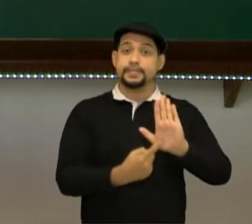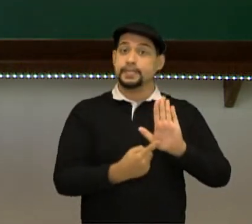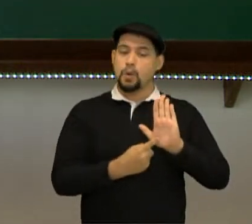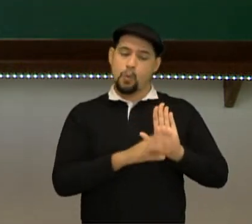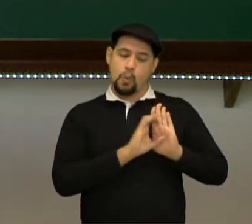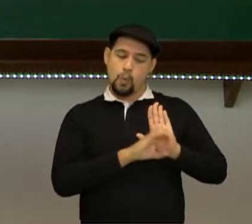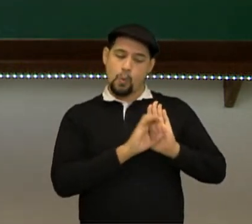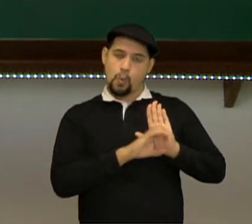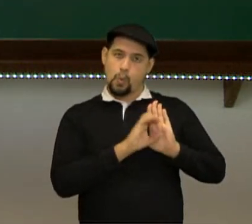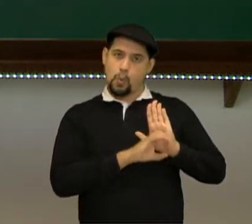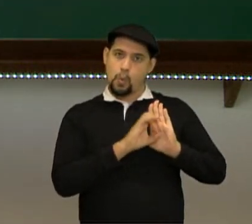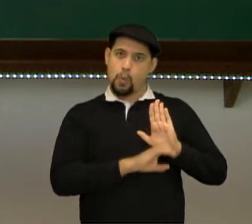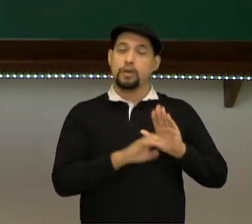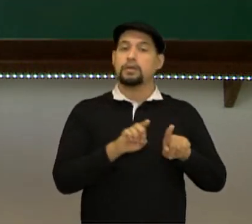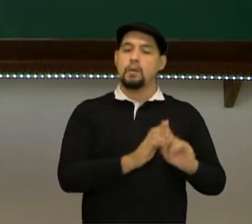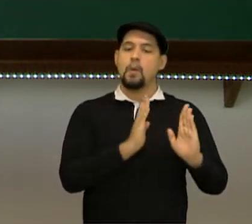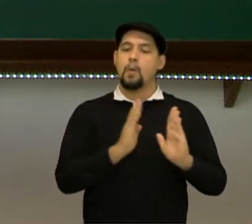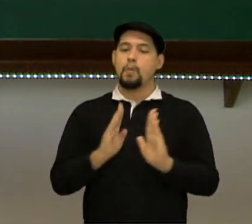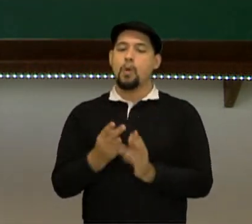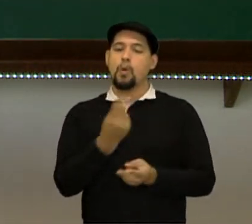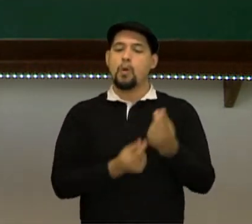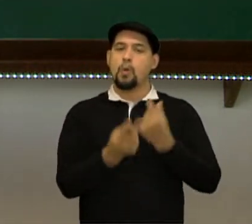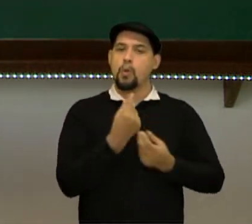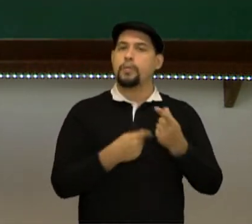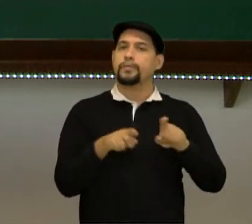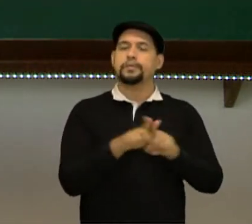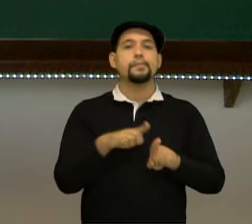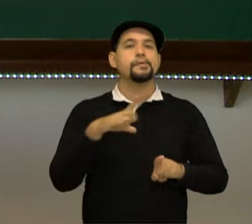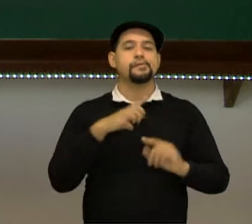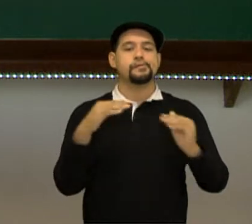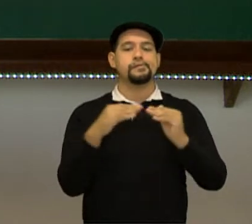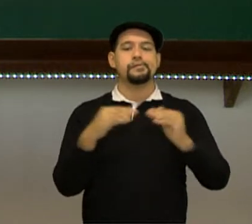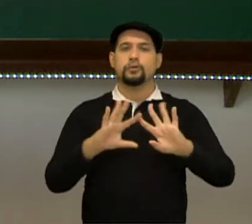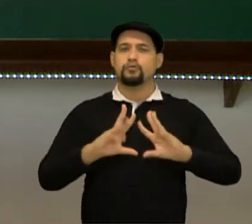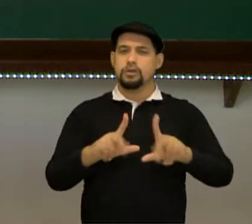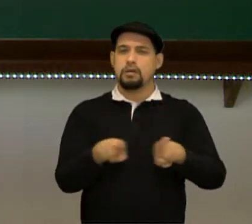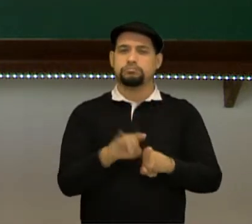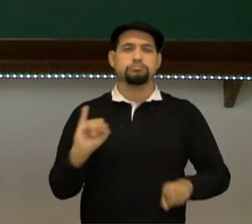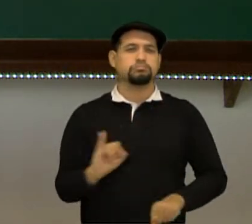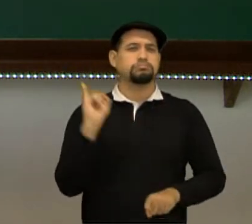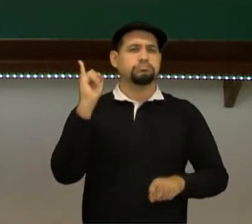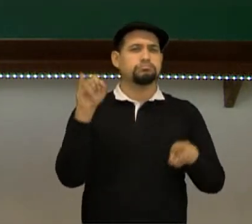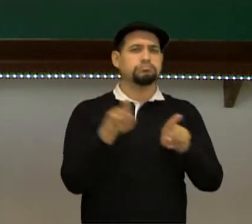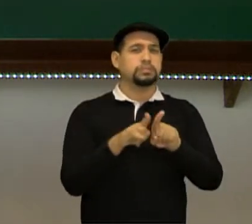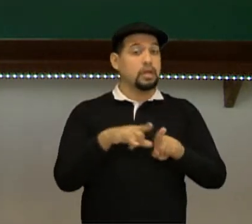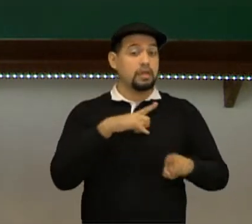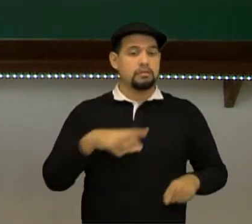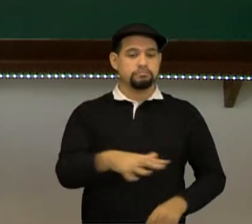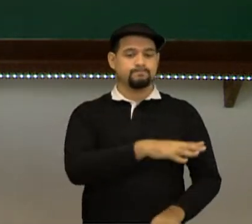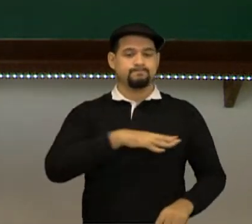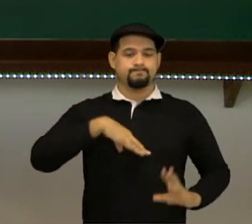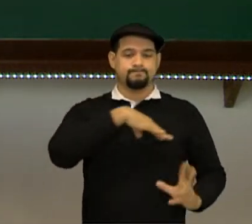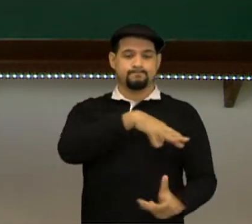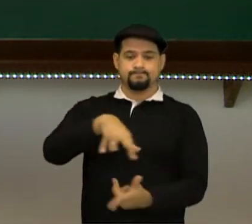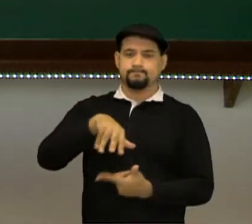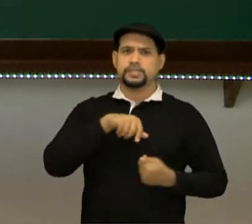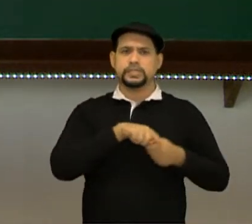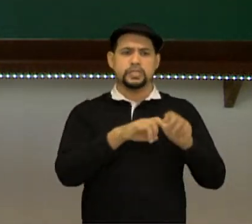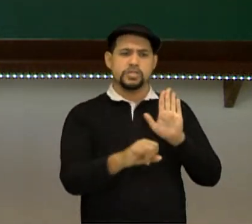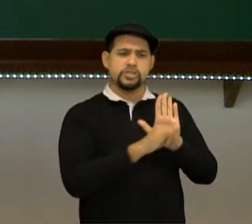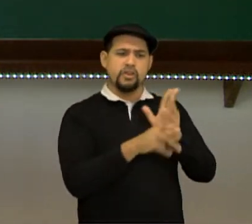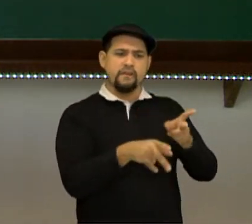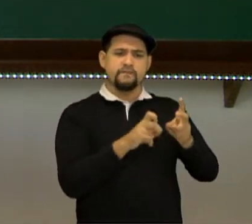mas o conceito de blocos econômicos para fixar e dá aquele acordo geral da importância dentro no cenário mundial a